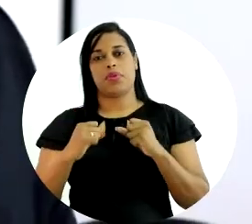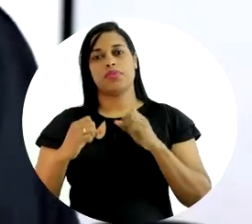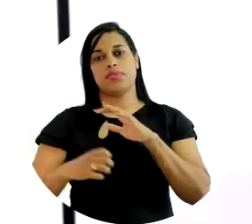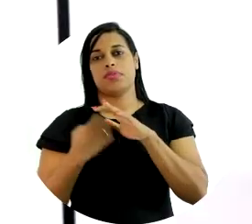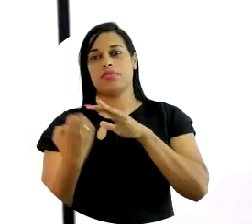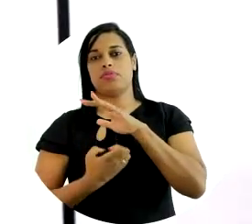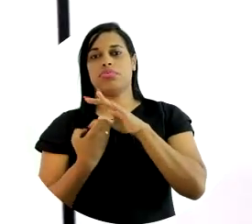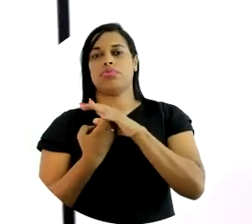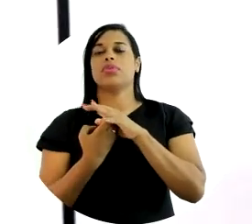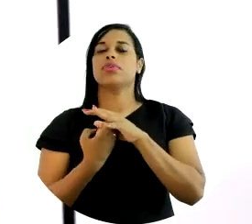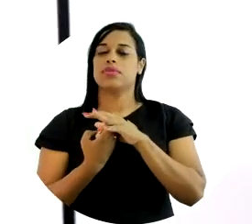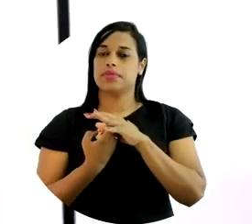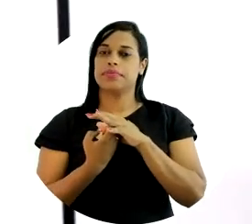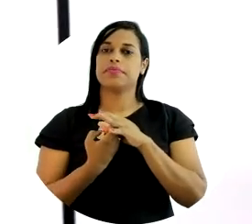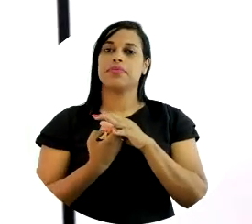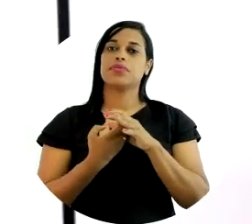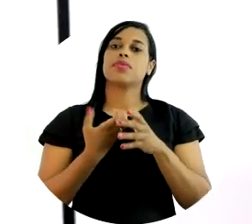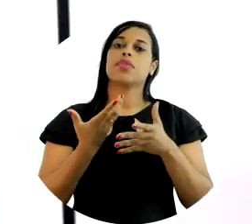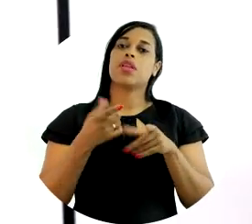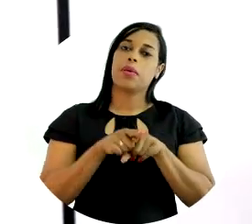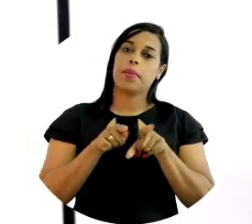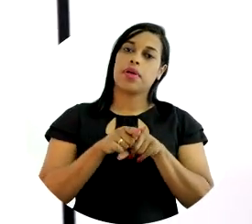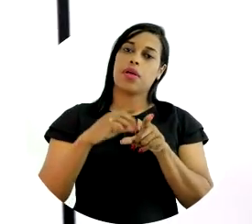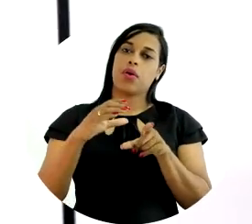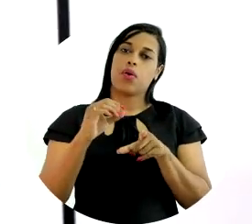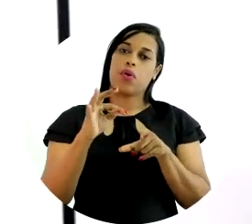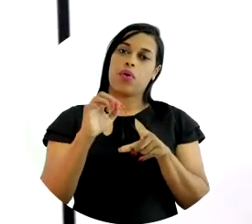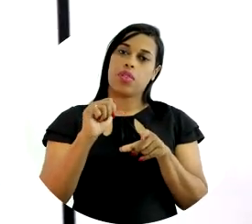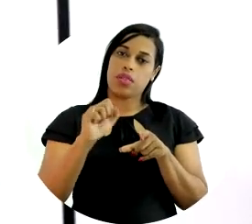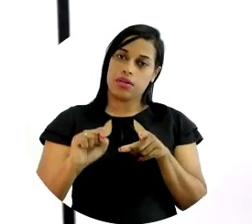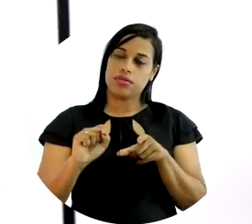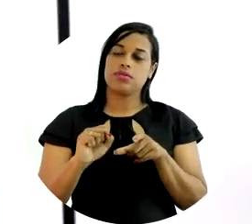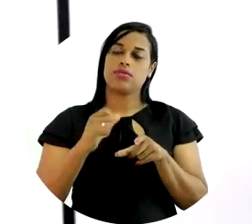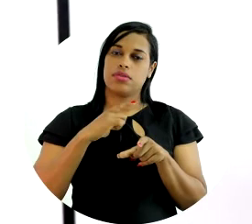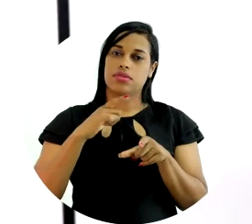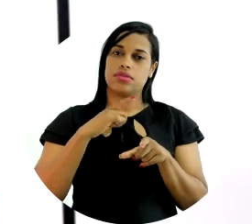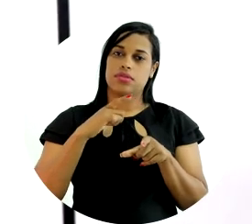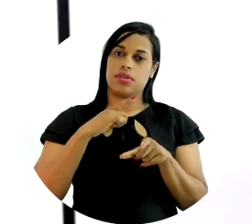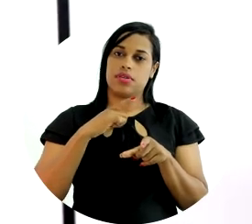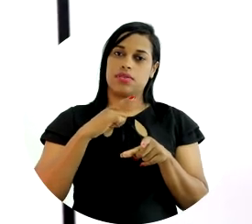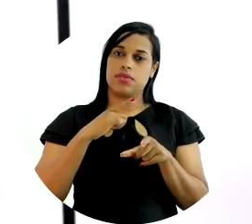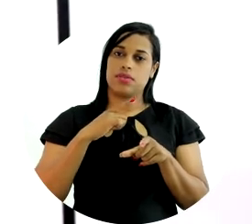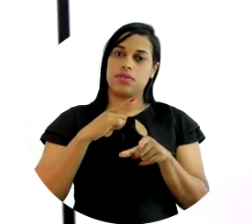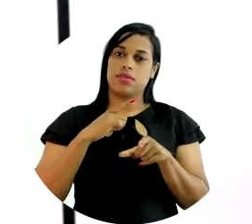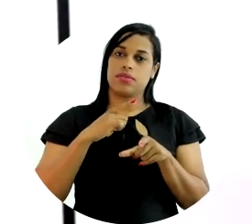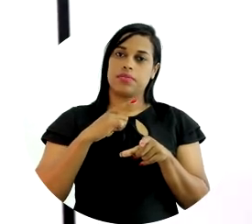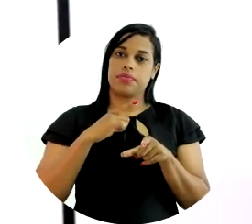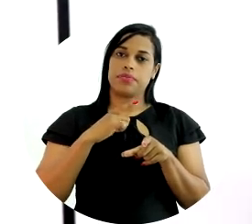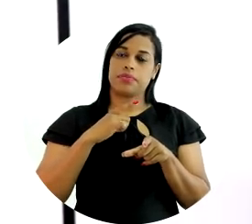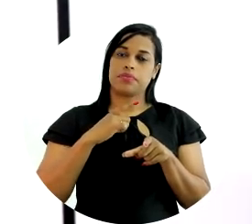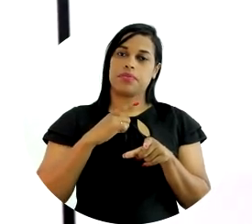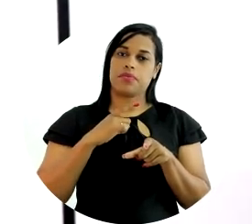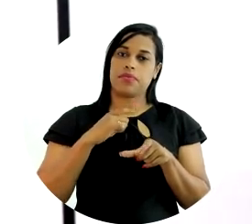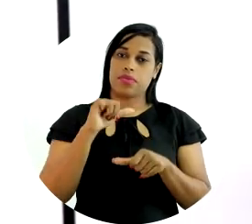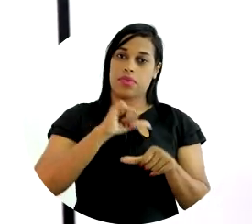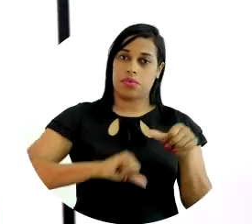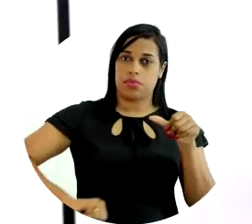pública pode ser utilizado e na escola conselho também houve uma